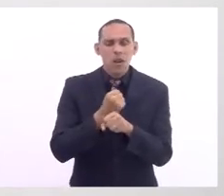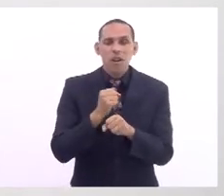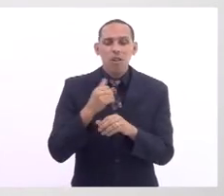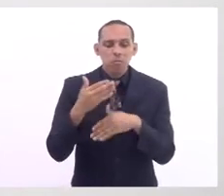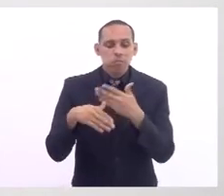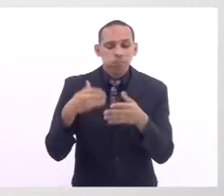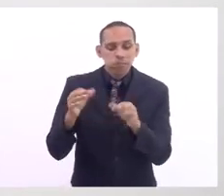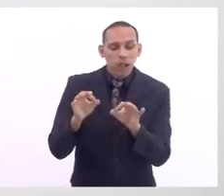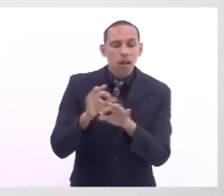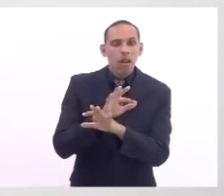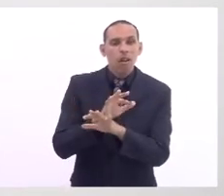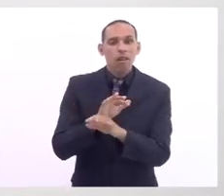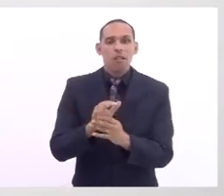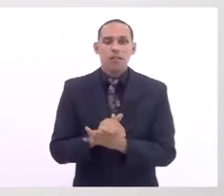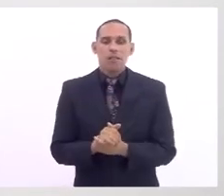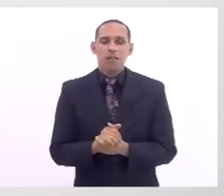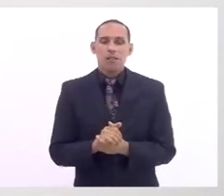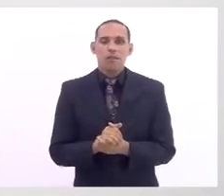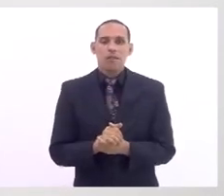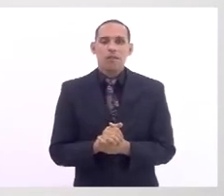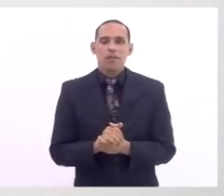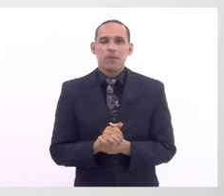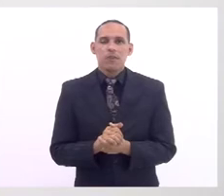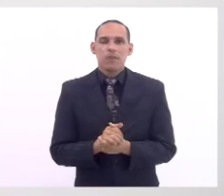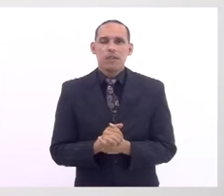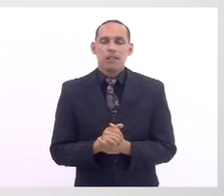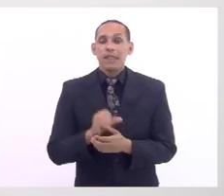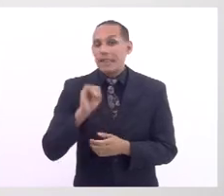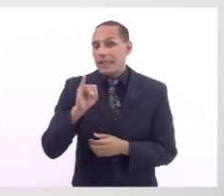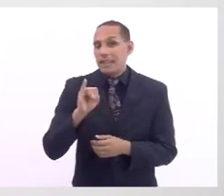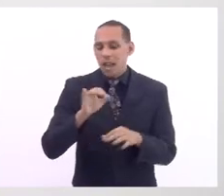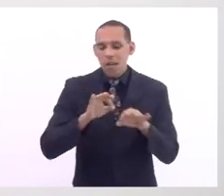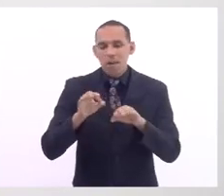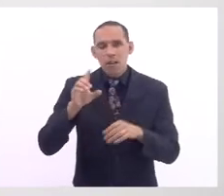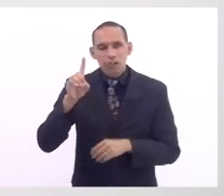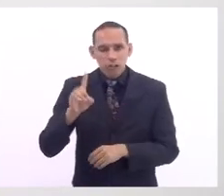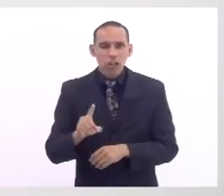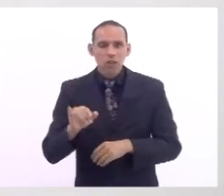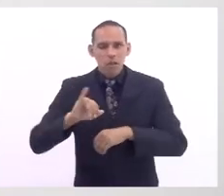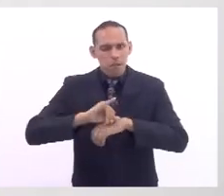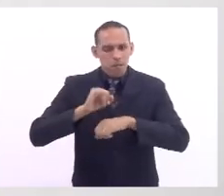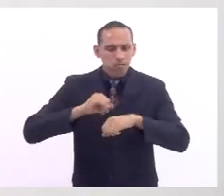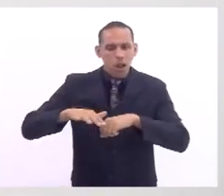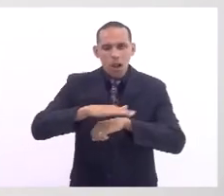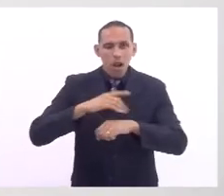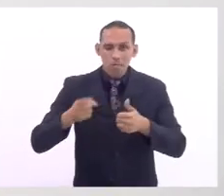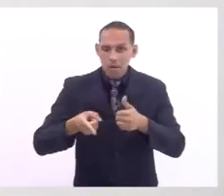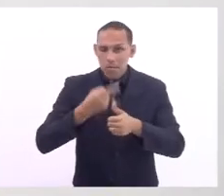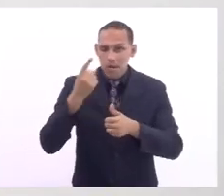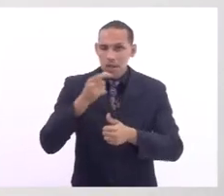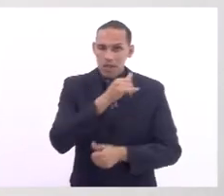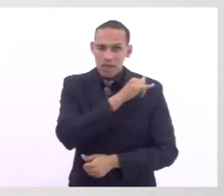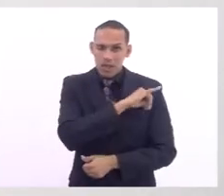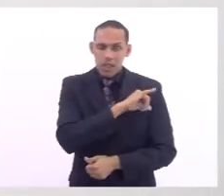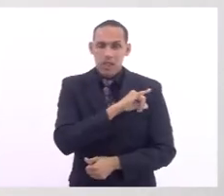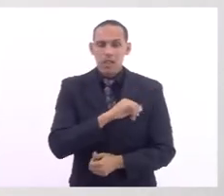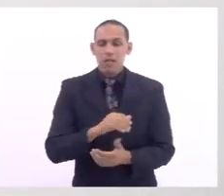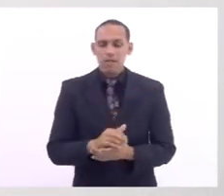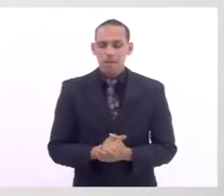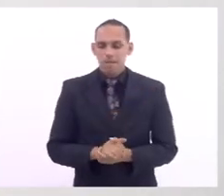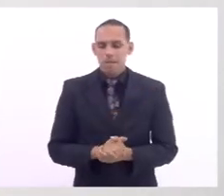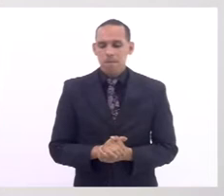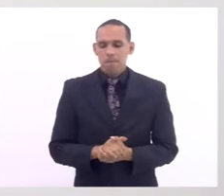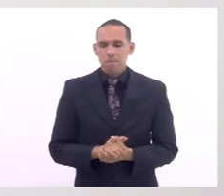terminamos isso E se o plano diretor Metropolitano primeiro do Rio Teve alguma